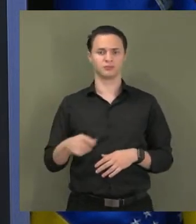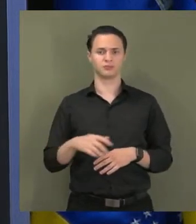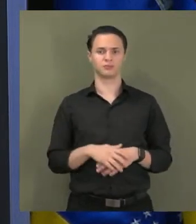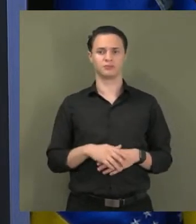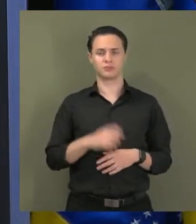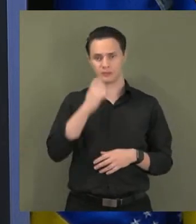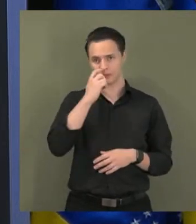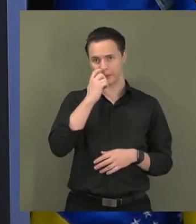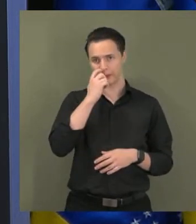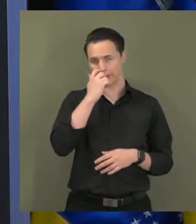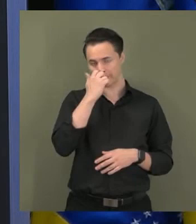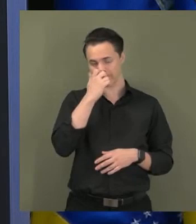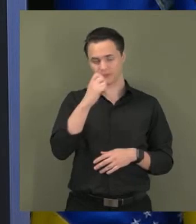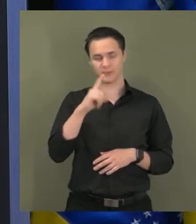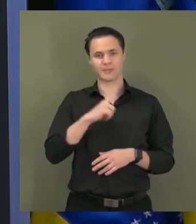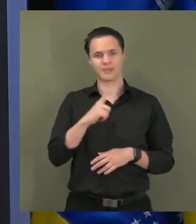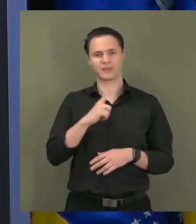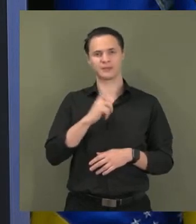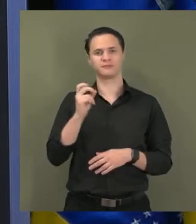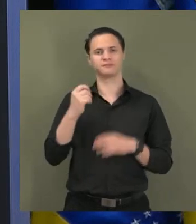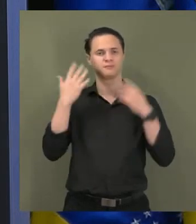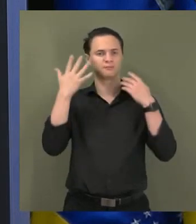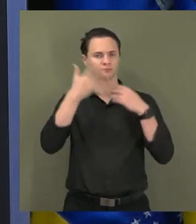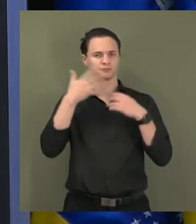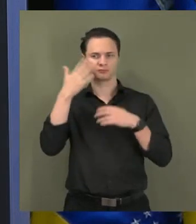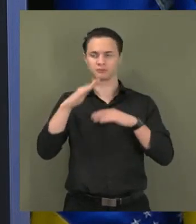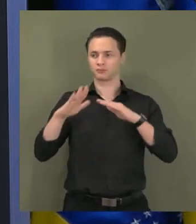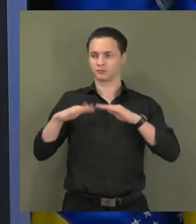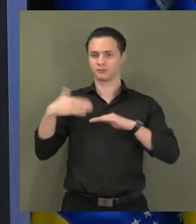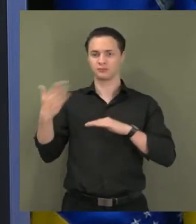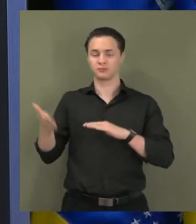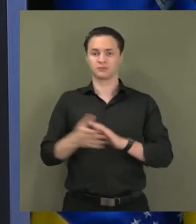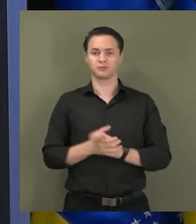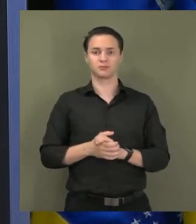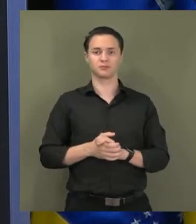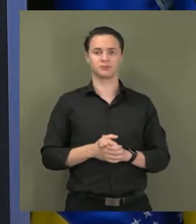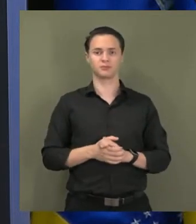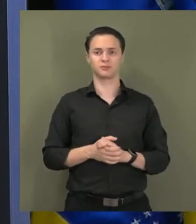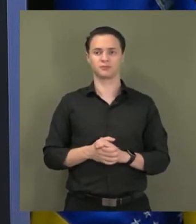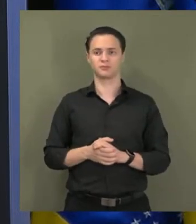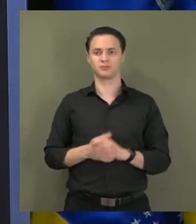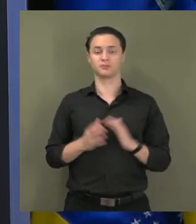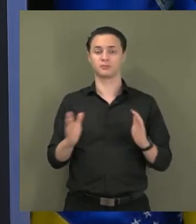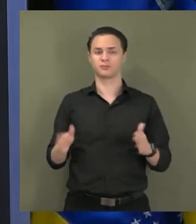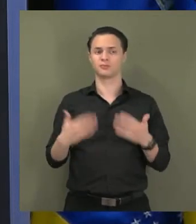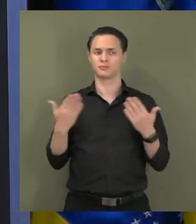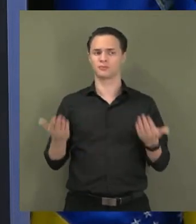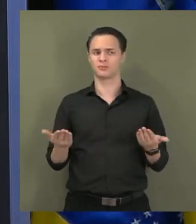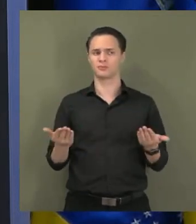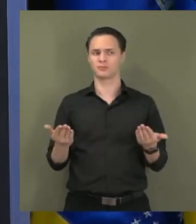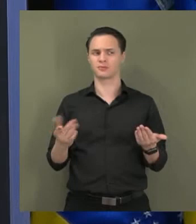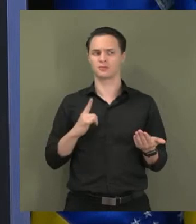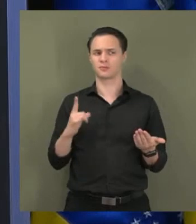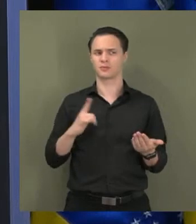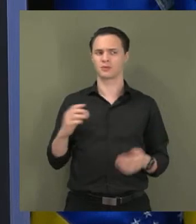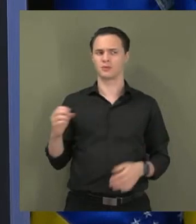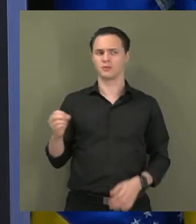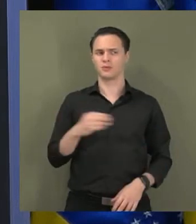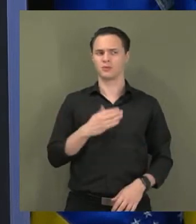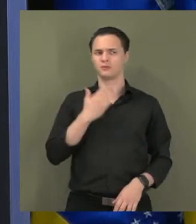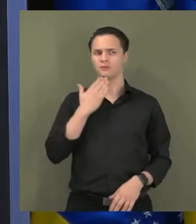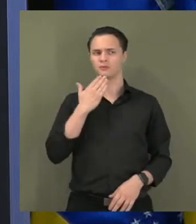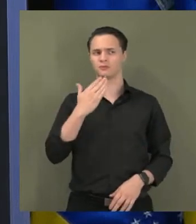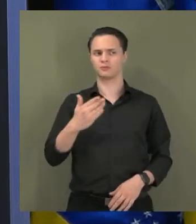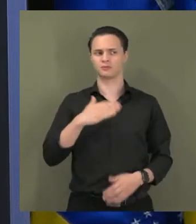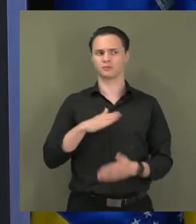realizando, inclusive, palestras, como eu falei, no exterior. Portanto, esse novo pedido de impeachment